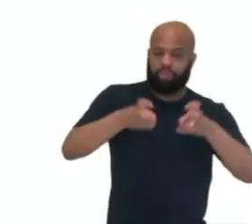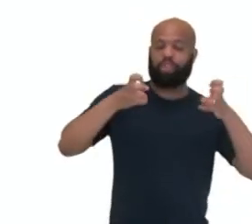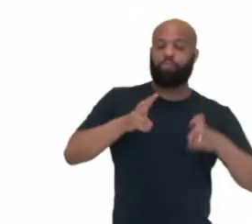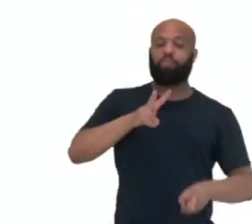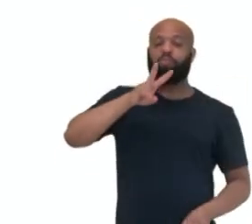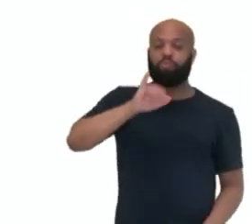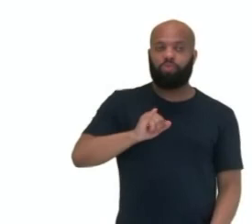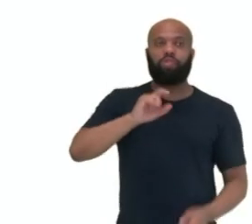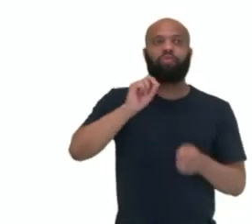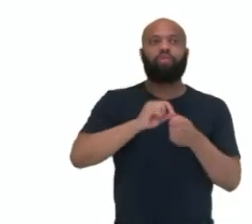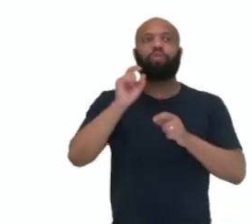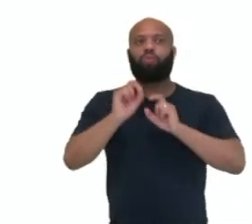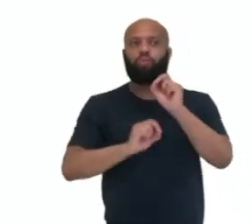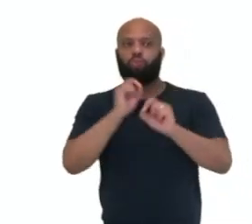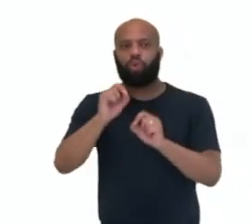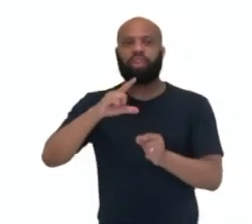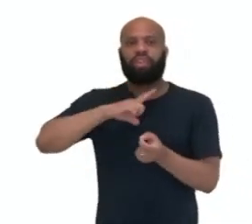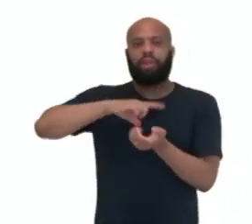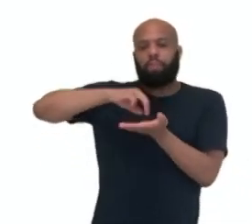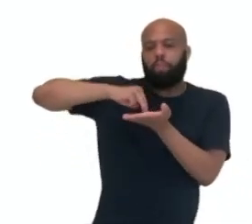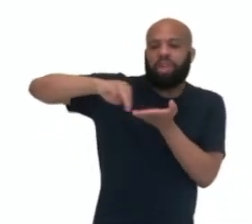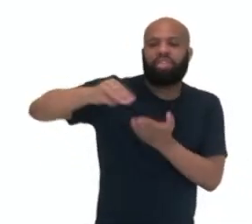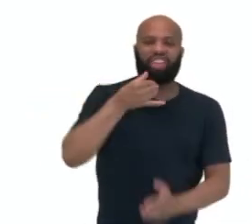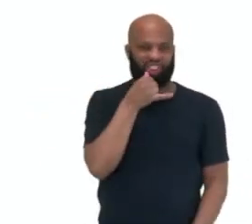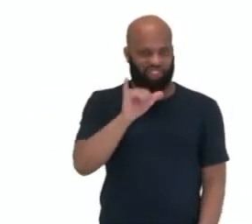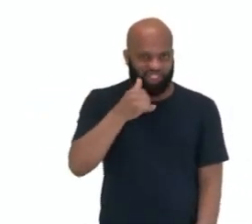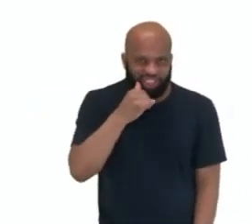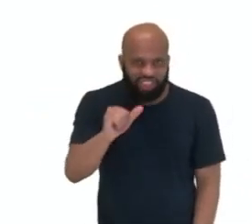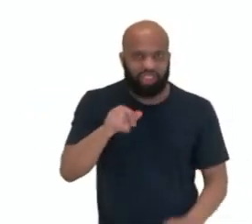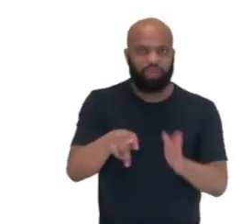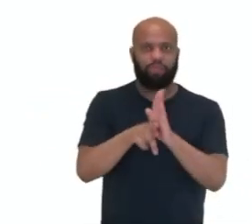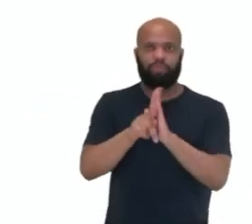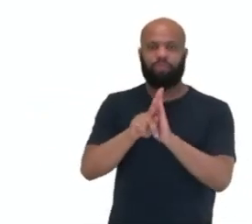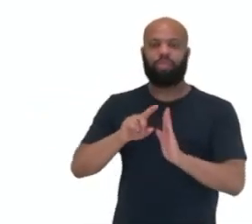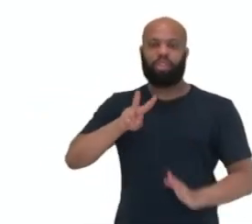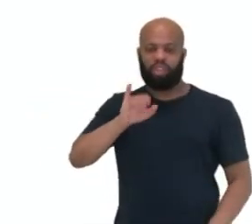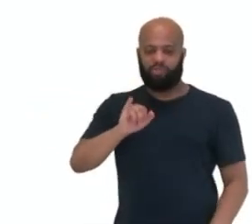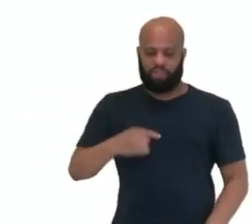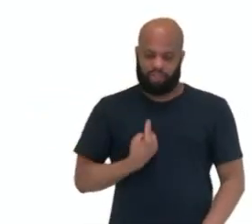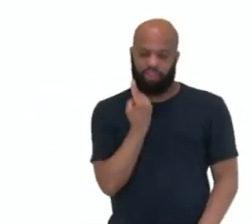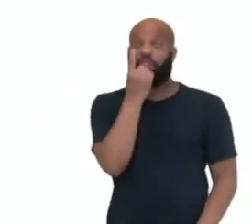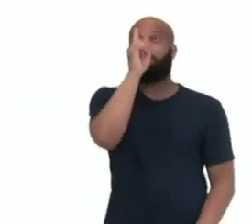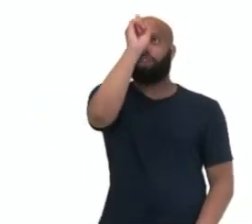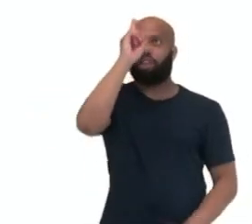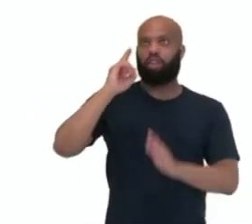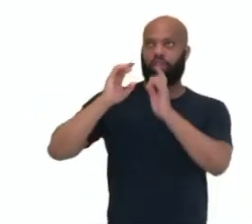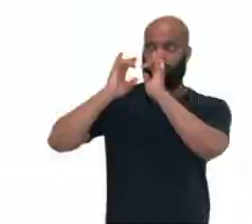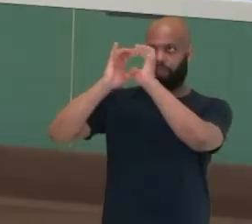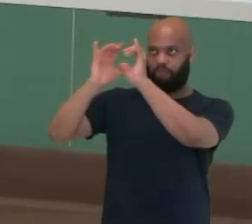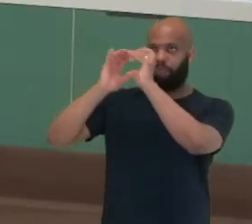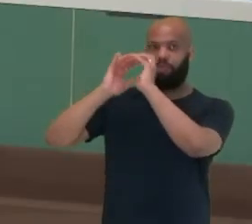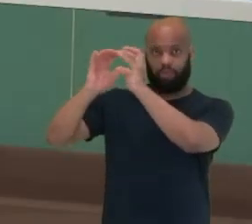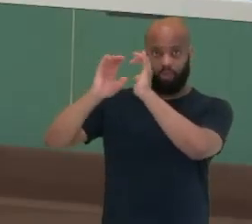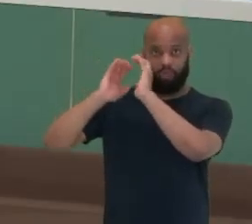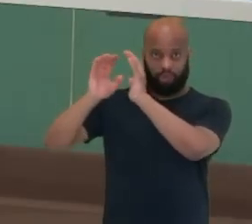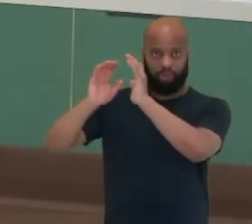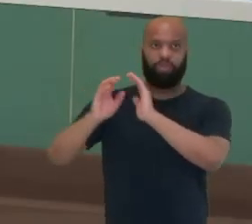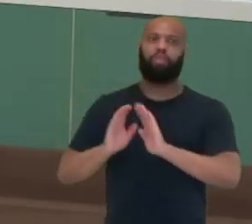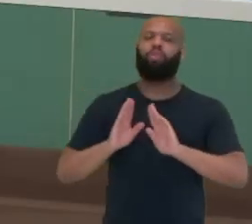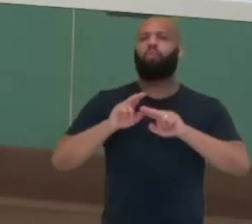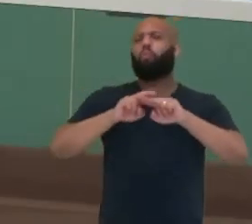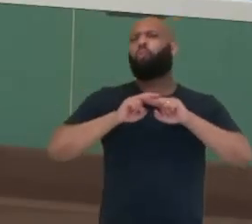inaladas e geram o quê? Impulsos nervosos, que são transmitidos, que são levados ao encéfalo pelos nervos.